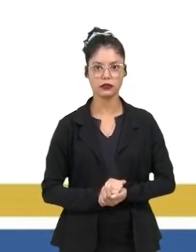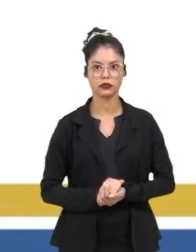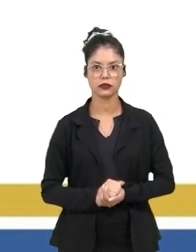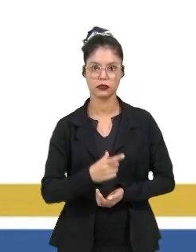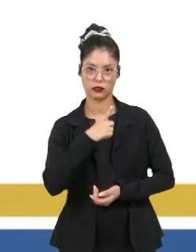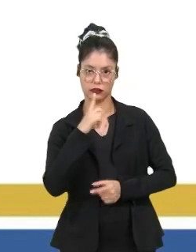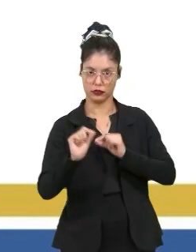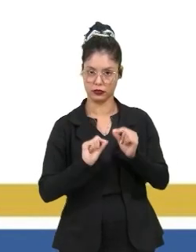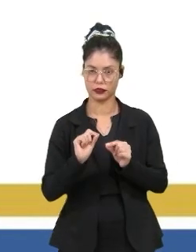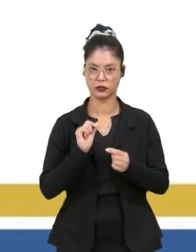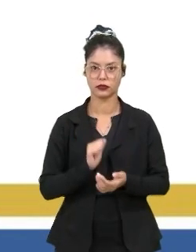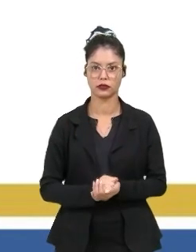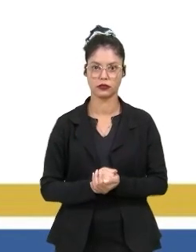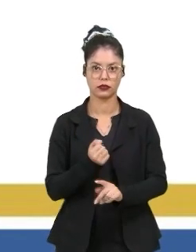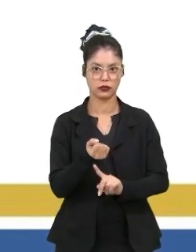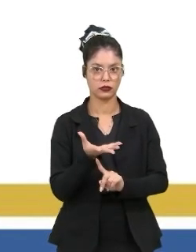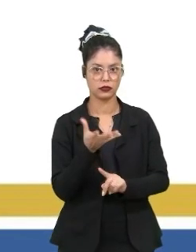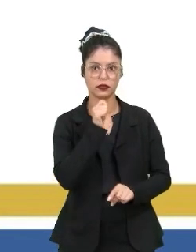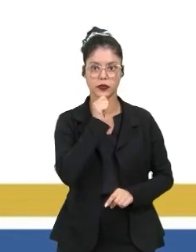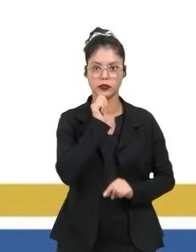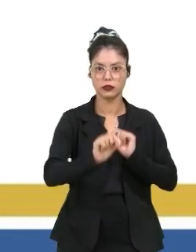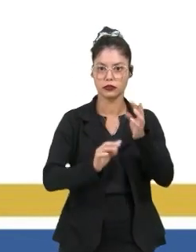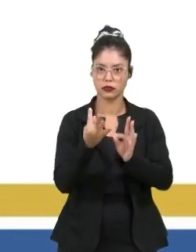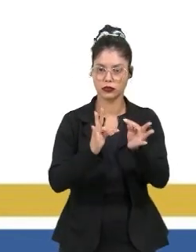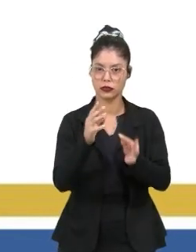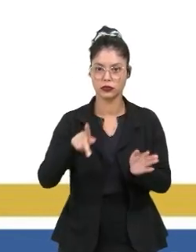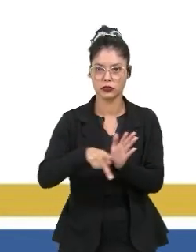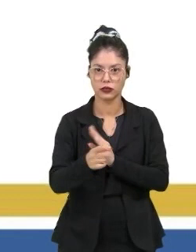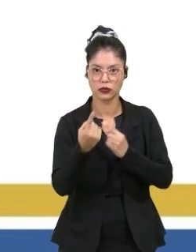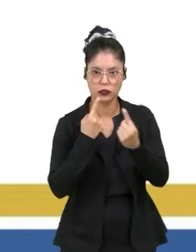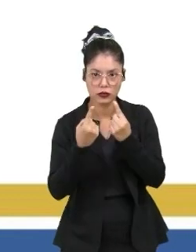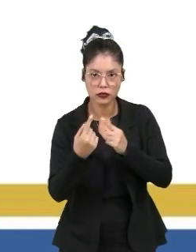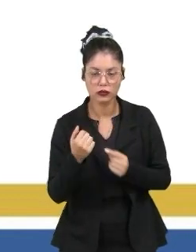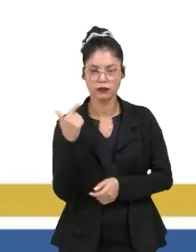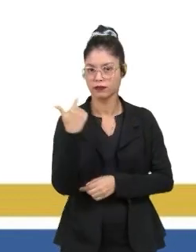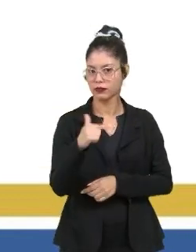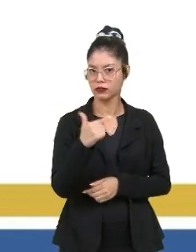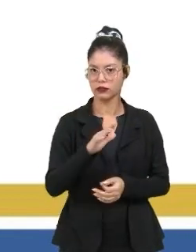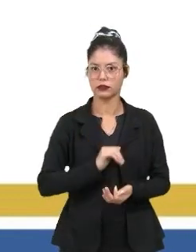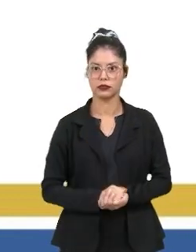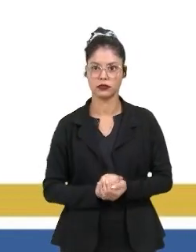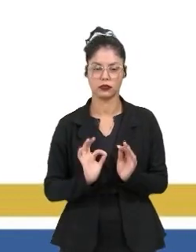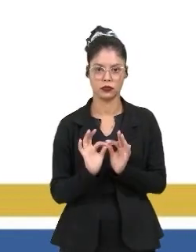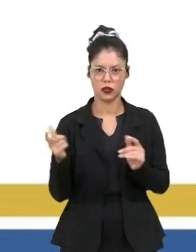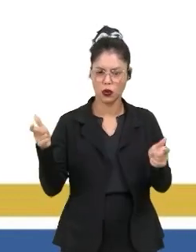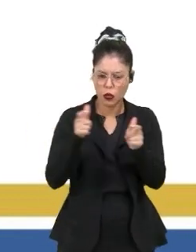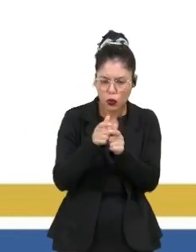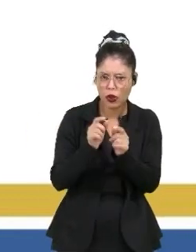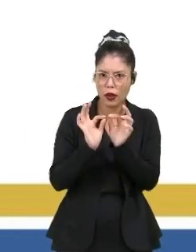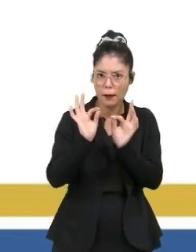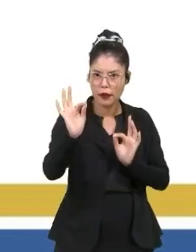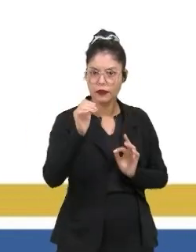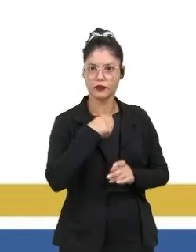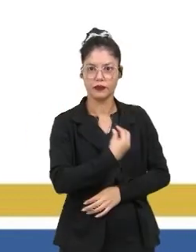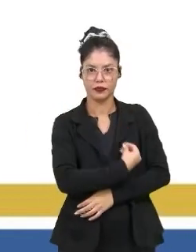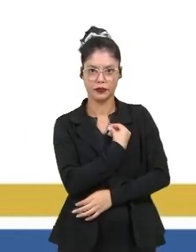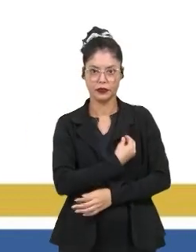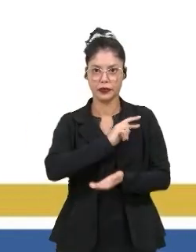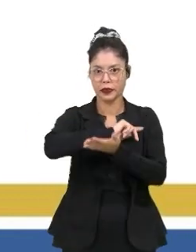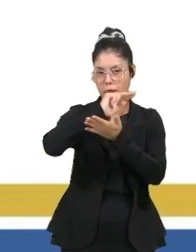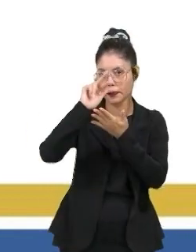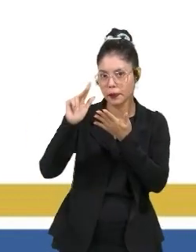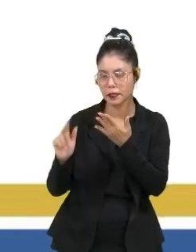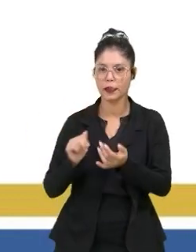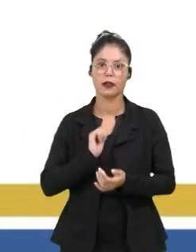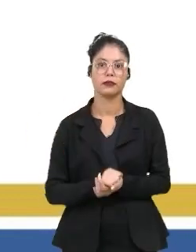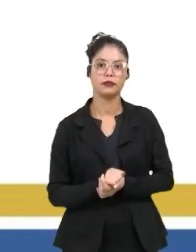Temos a seguinte questão: o Bluetooth é uma tecnologia de comunicação sem fio, de curto alcance, presente em diferentes